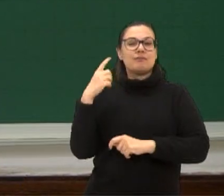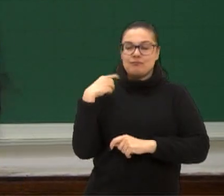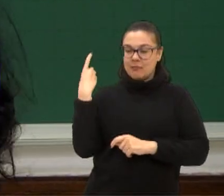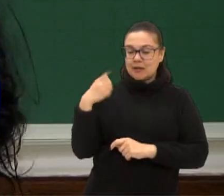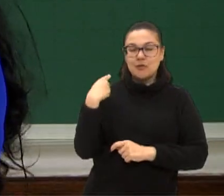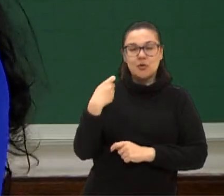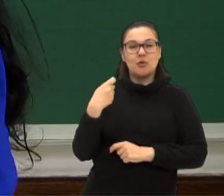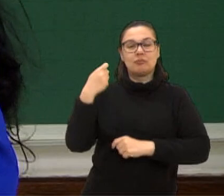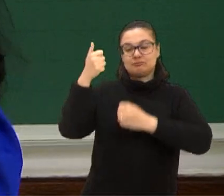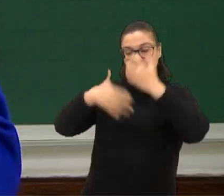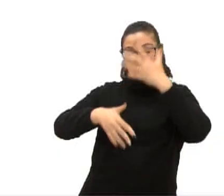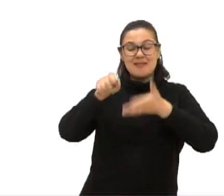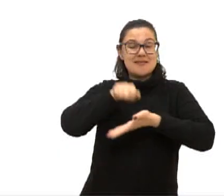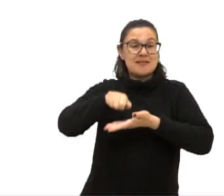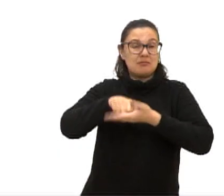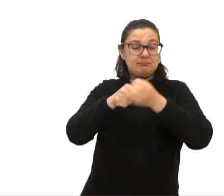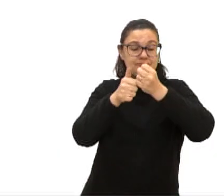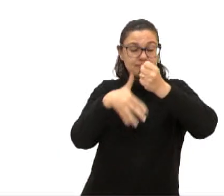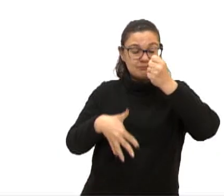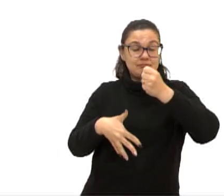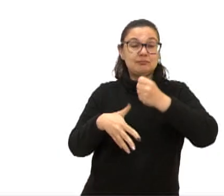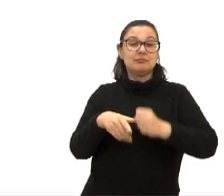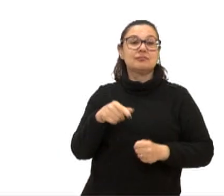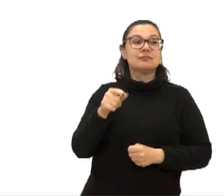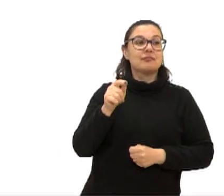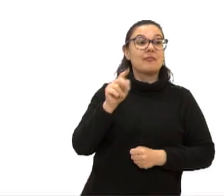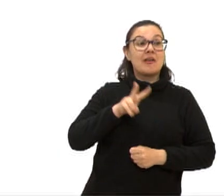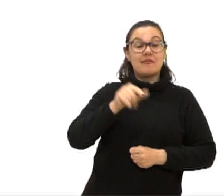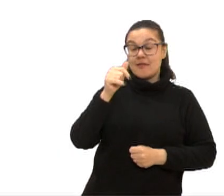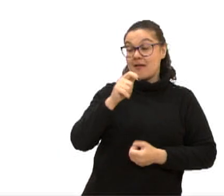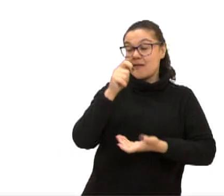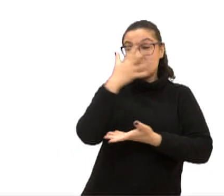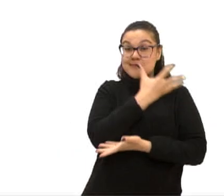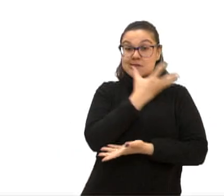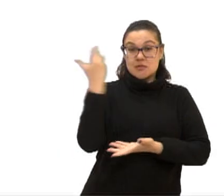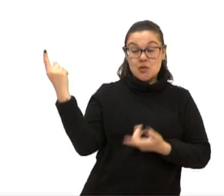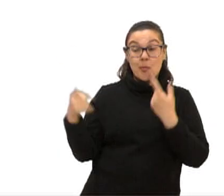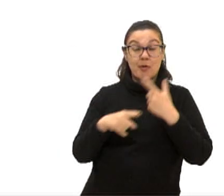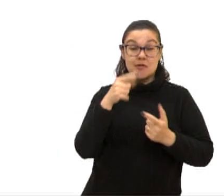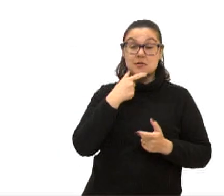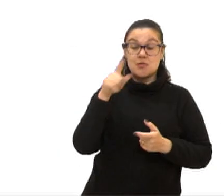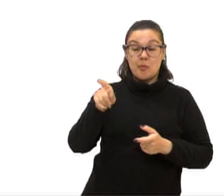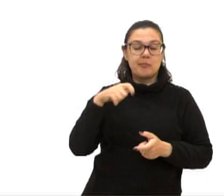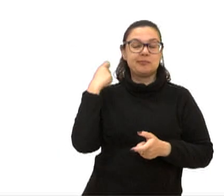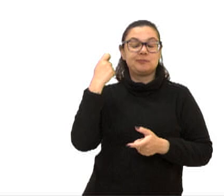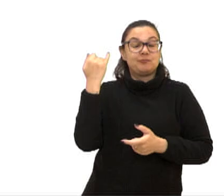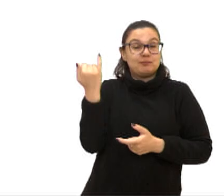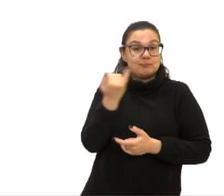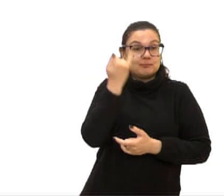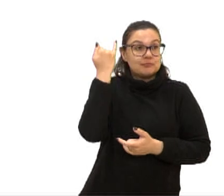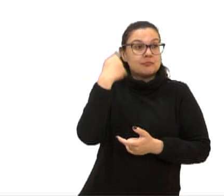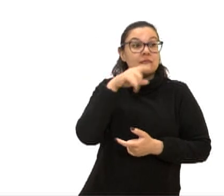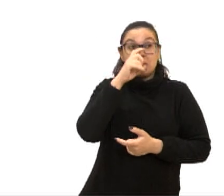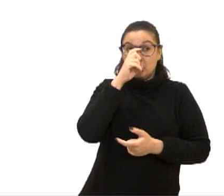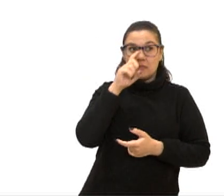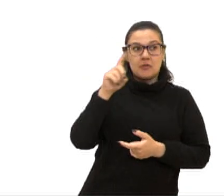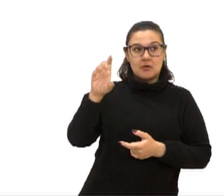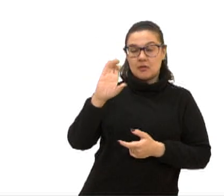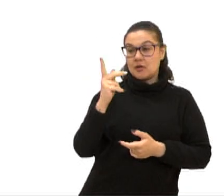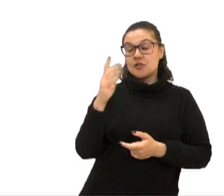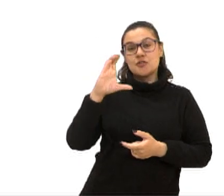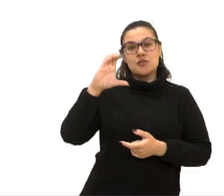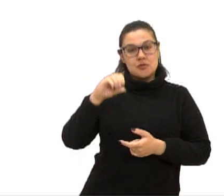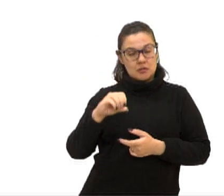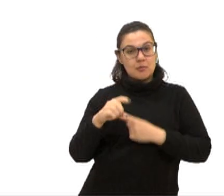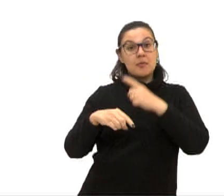locutor, né, escreveu, enfim, alguma coisa a gente vai esquecer de falar porque é um ator incrível, né, foi muito importante. Então? E, inclusive,